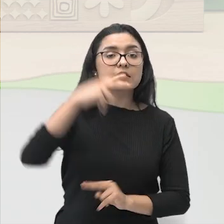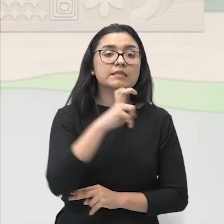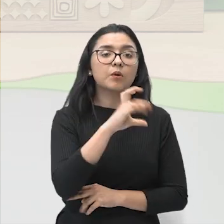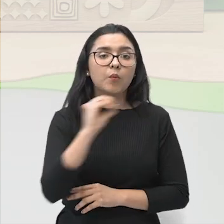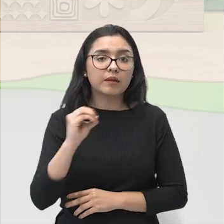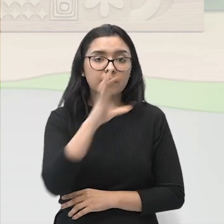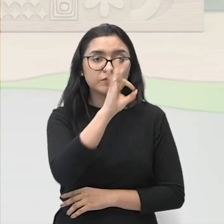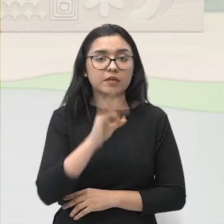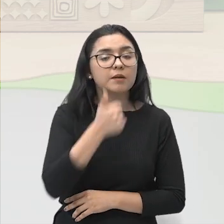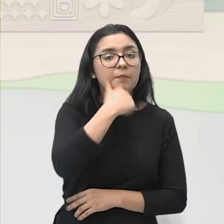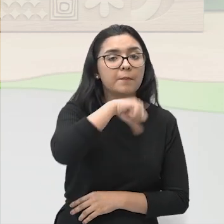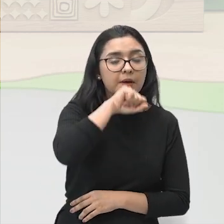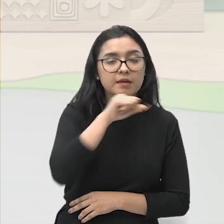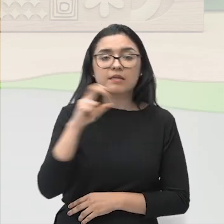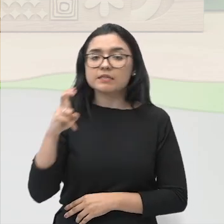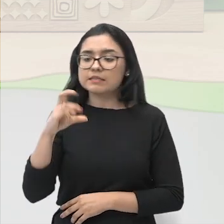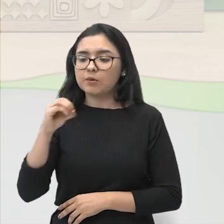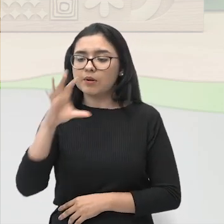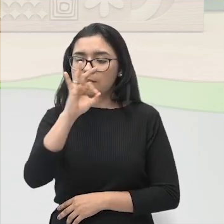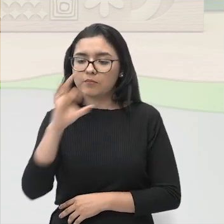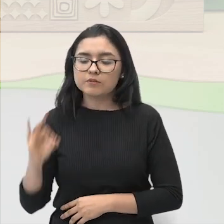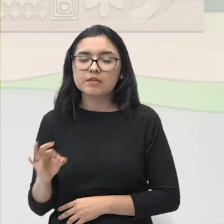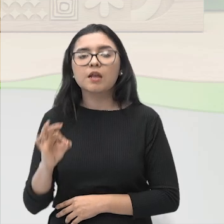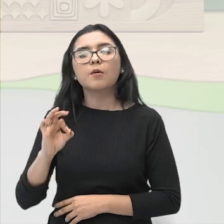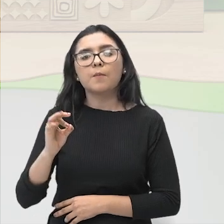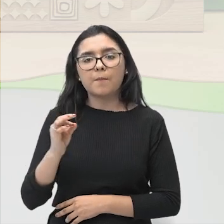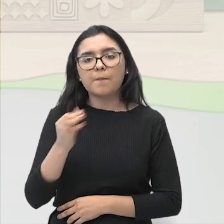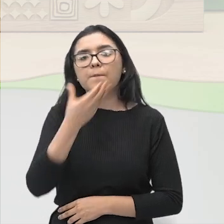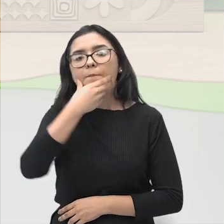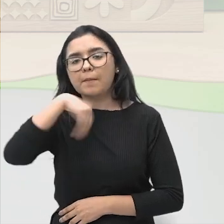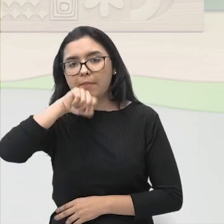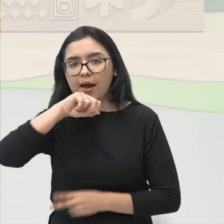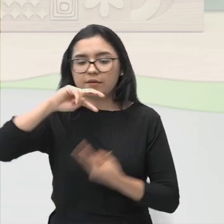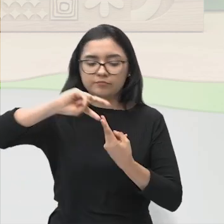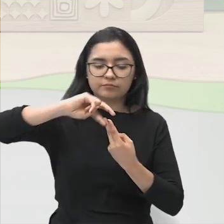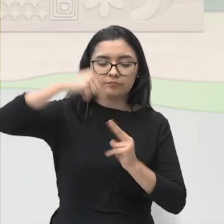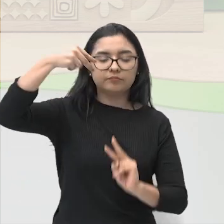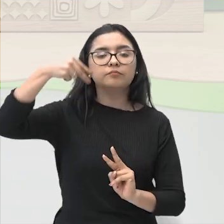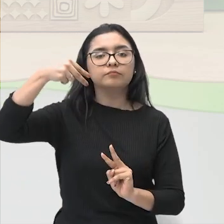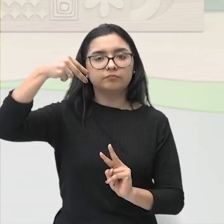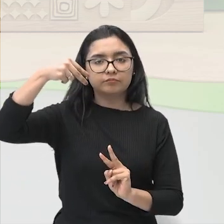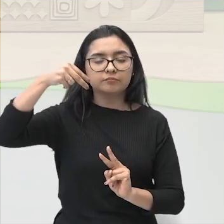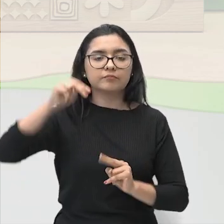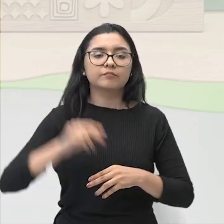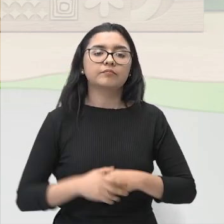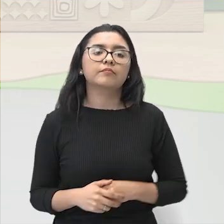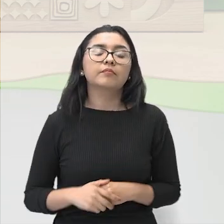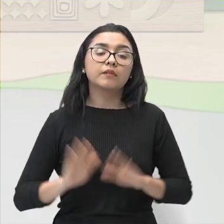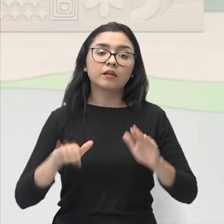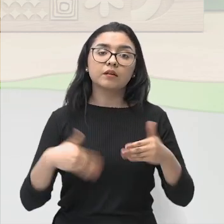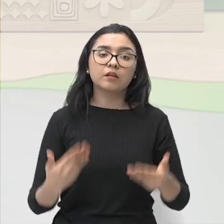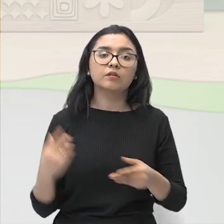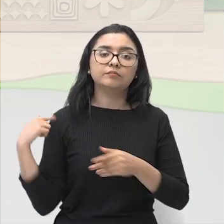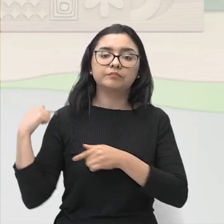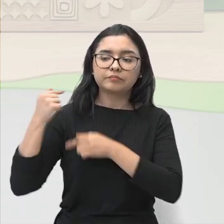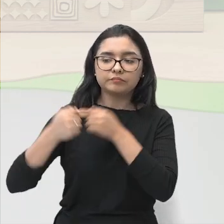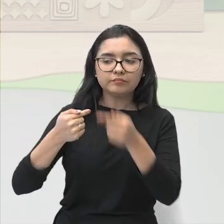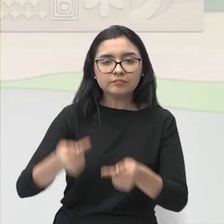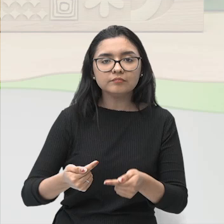mãe, 50% da minha herança genética veio do meu pai. E isso foi preservado,